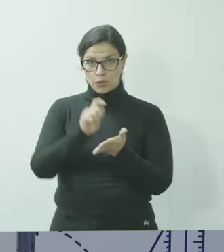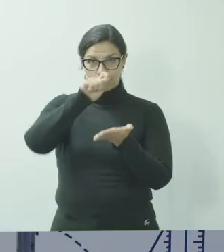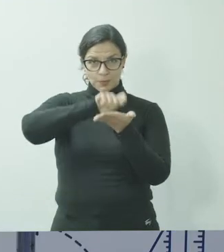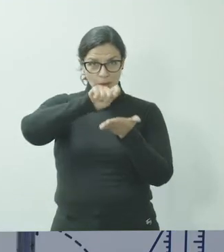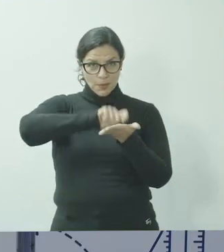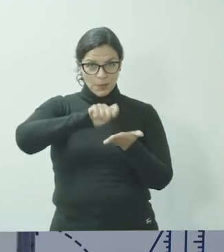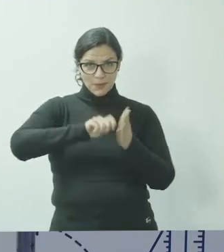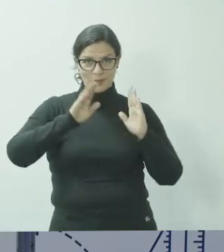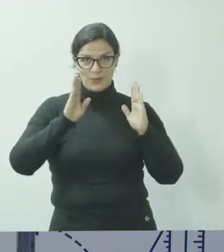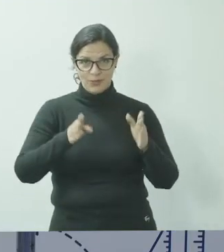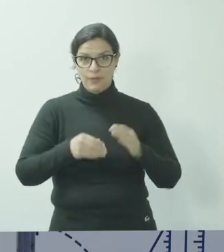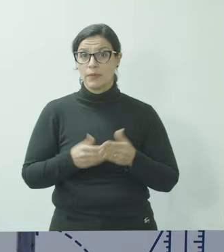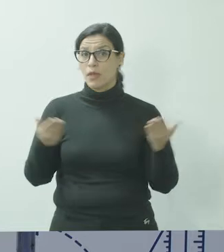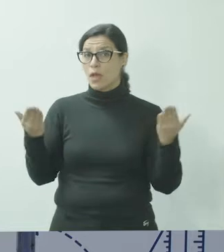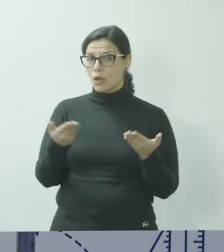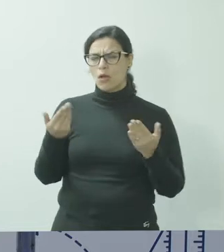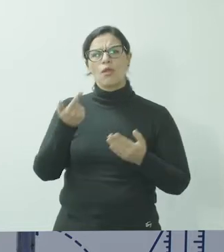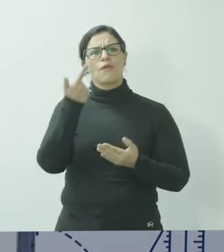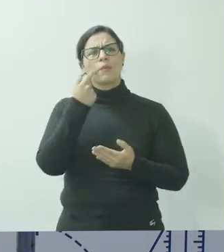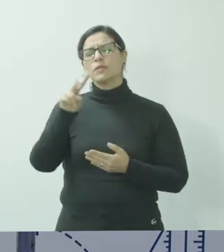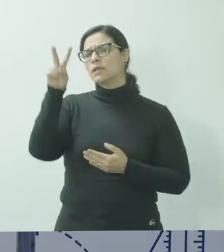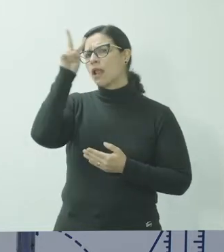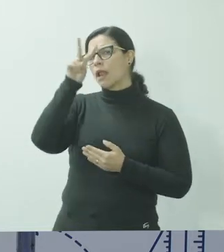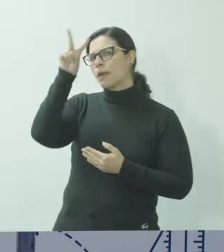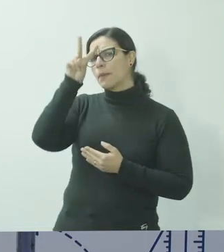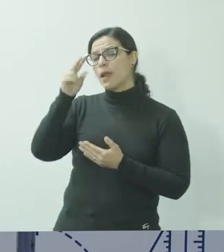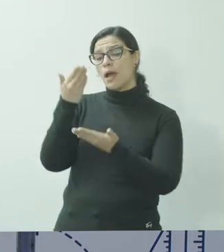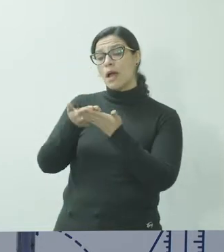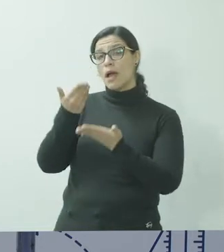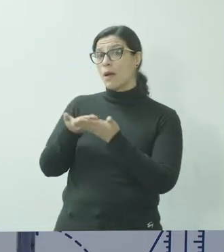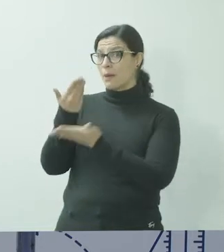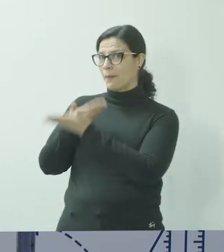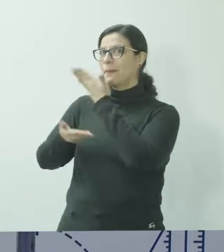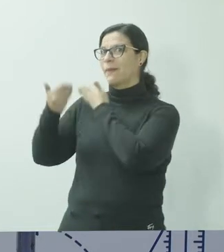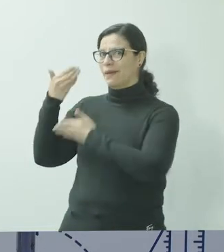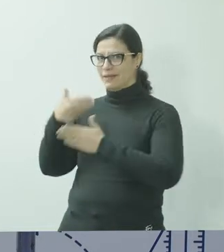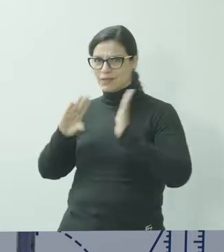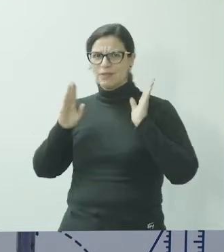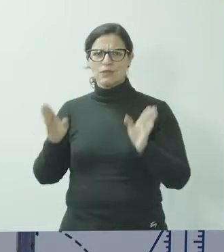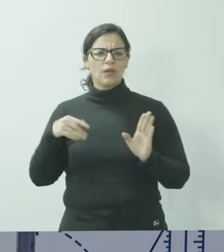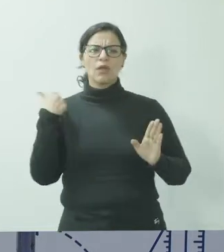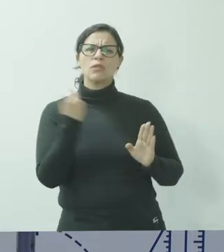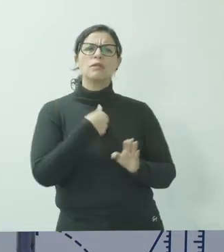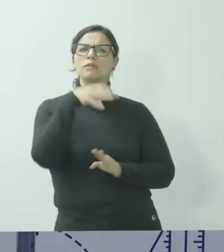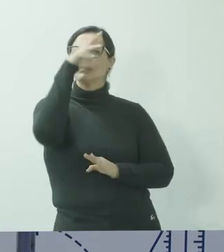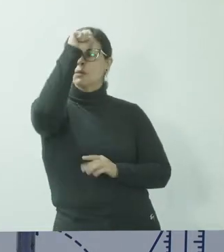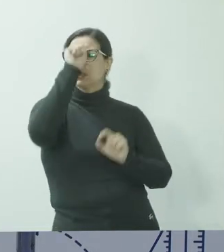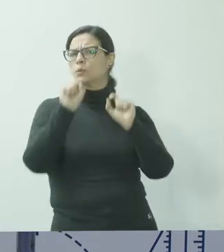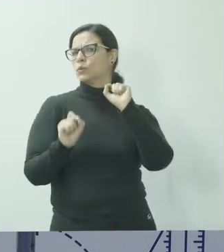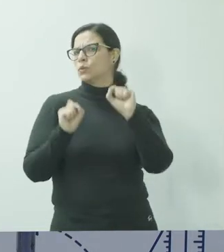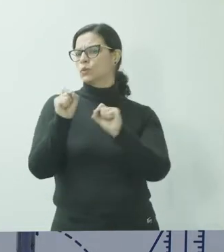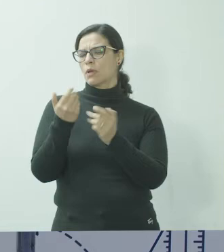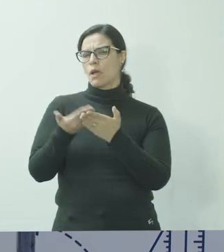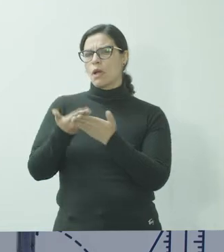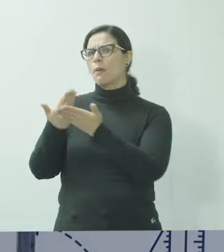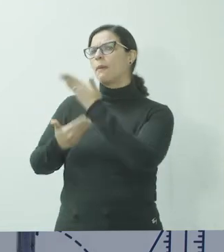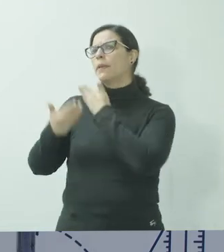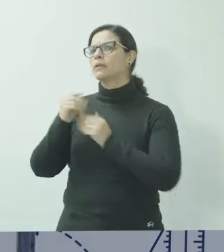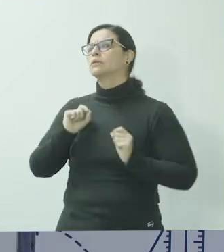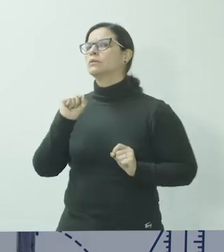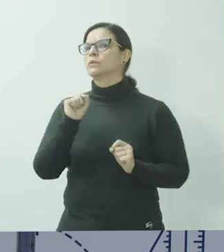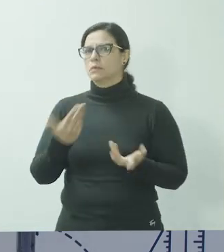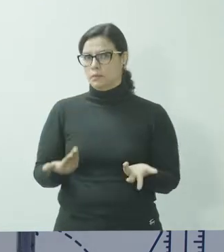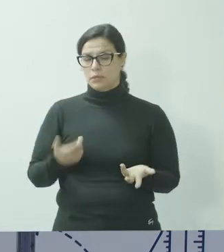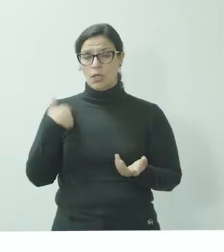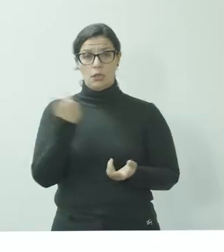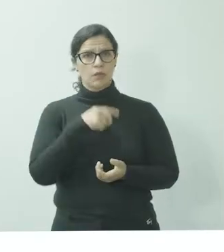registro realizado Então vamos relembrar A aula anterior o que Que Nós aprendemos na aula